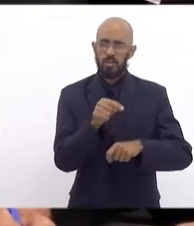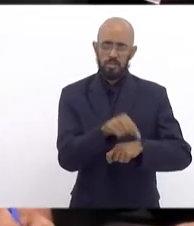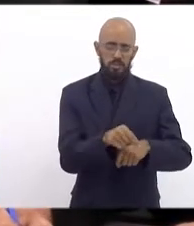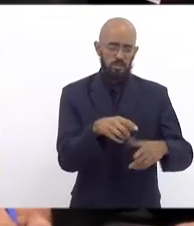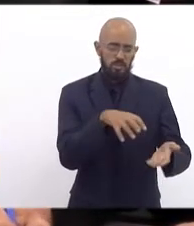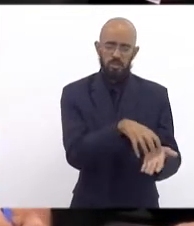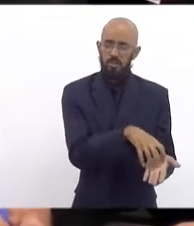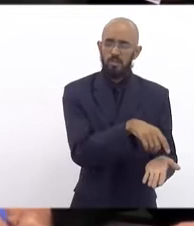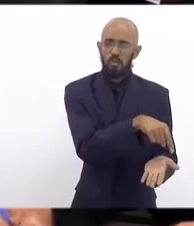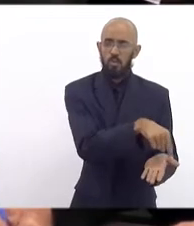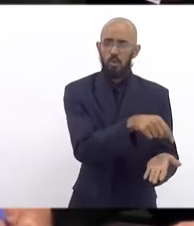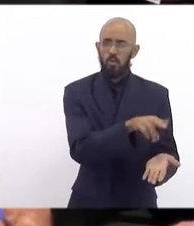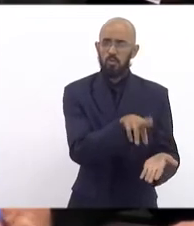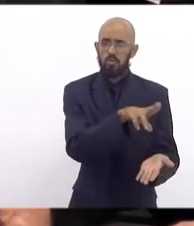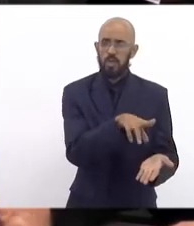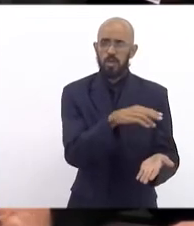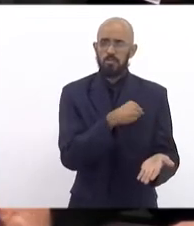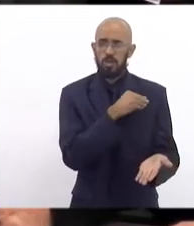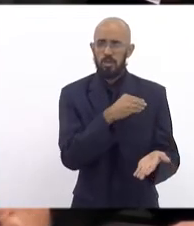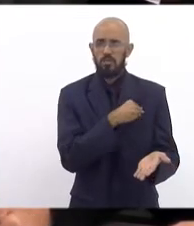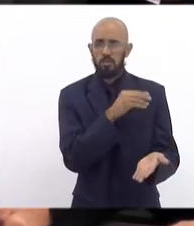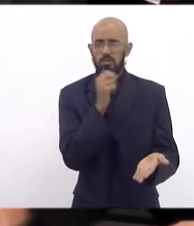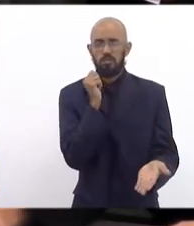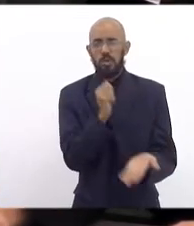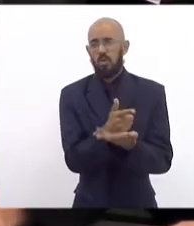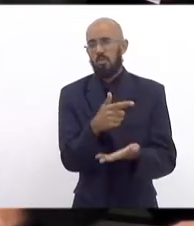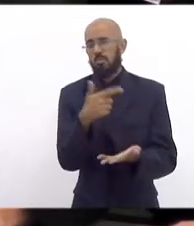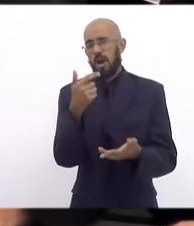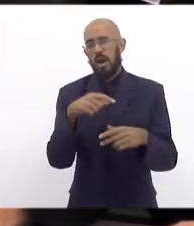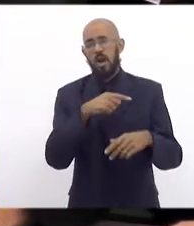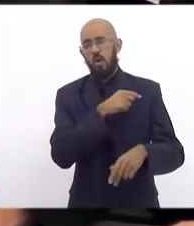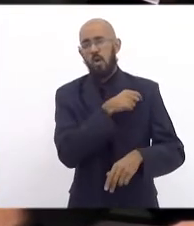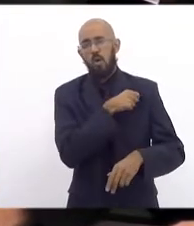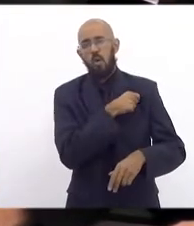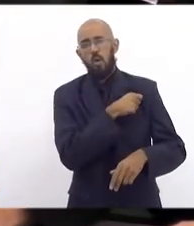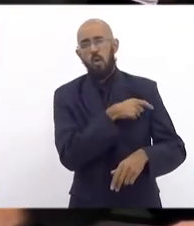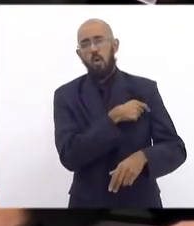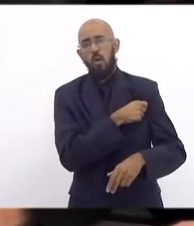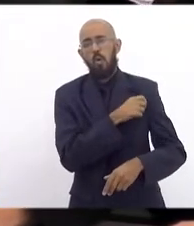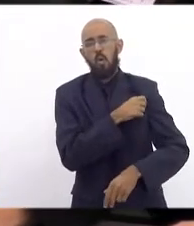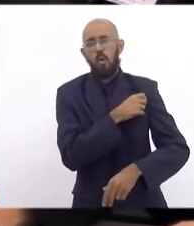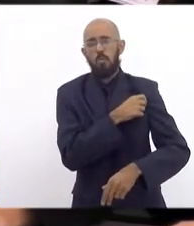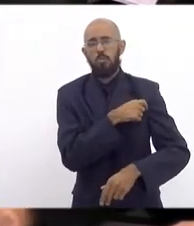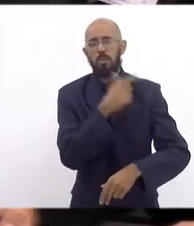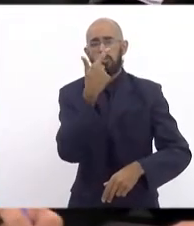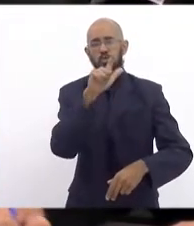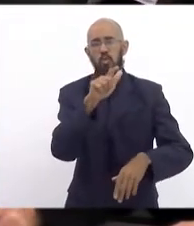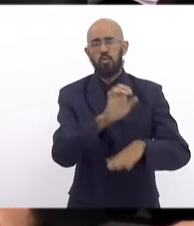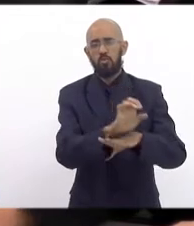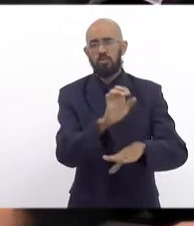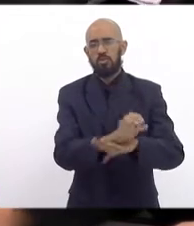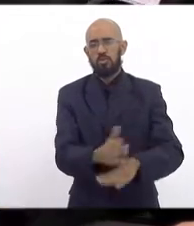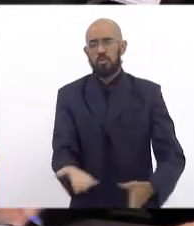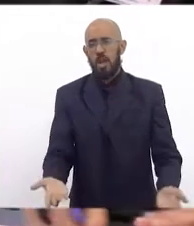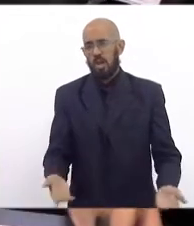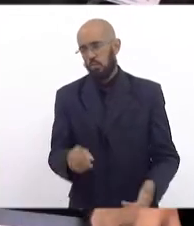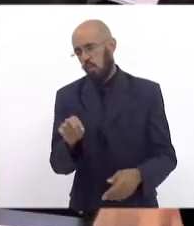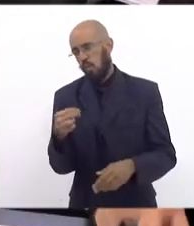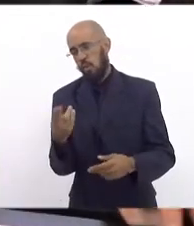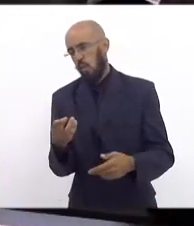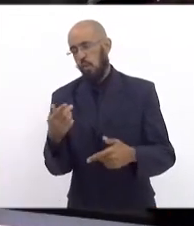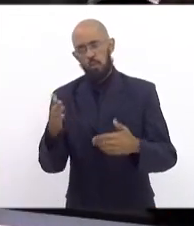usar esse benefício para por exemplo trazer trazer roupa de confecção fazer roupa é o